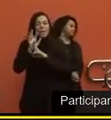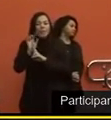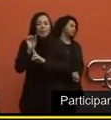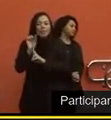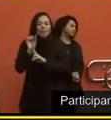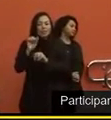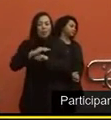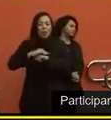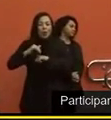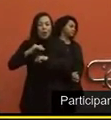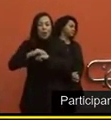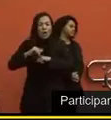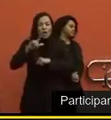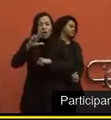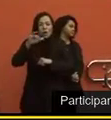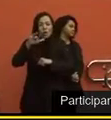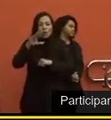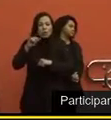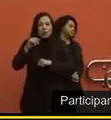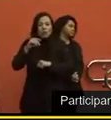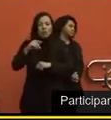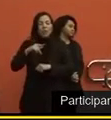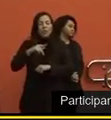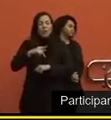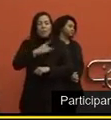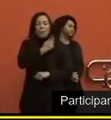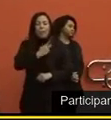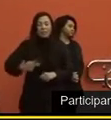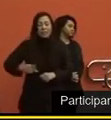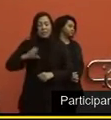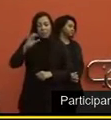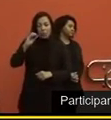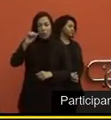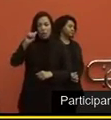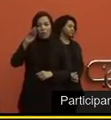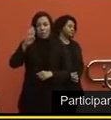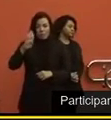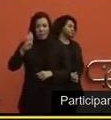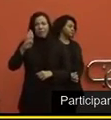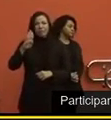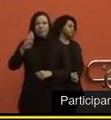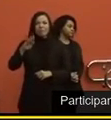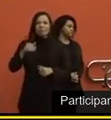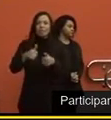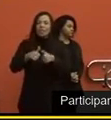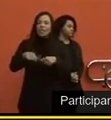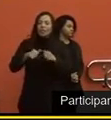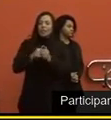querido Luciano Bandeira, presidente da OAB, e por ter feito parte também